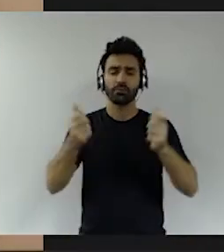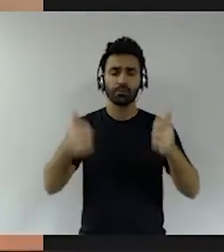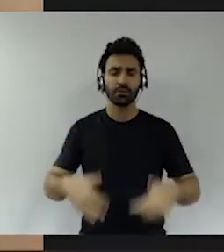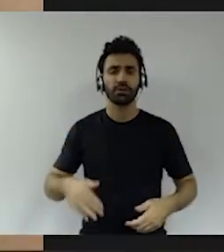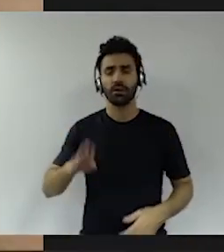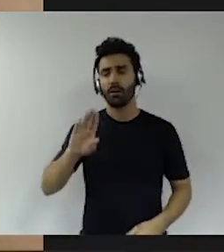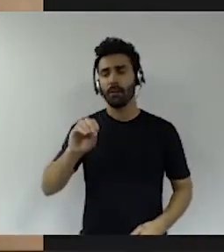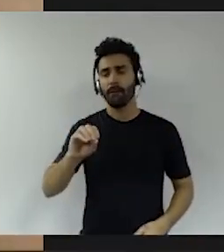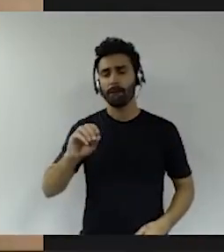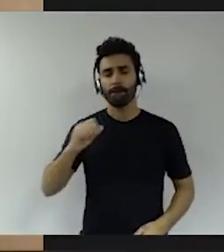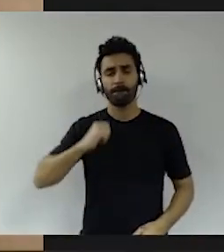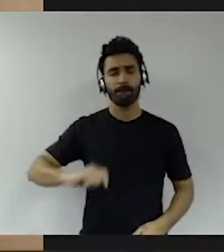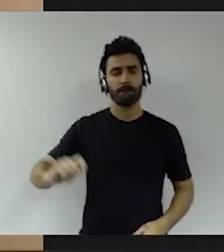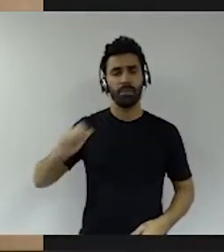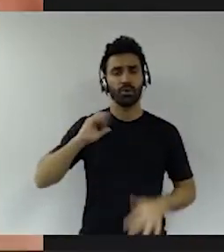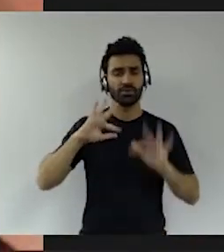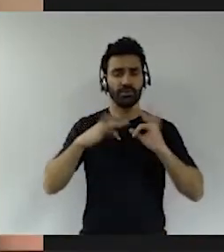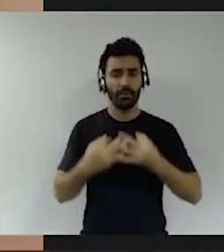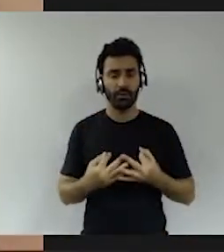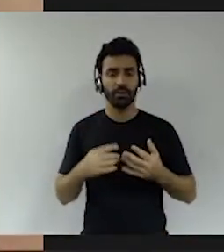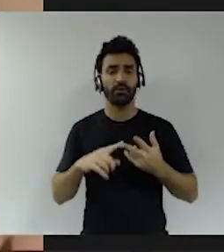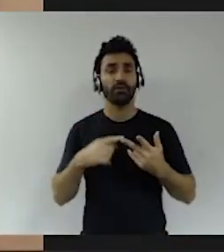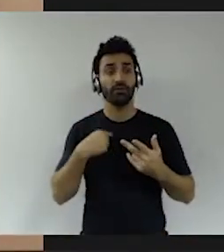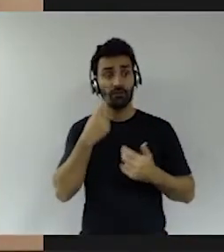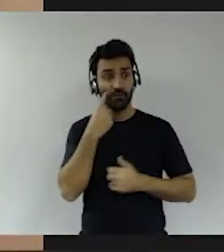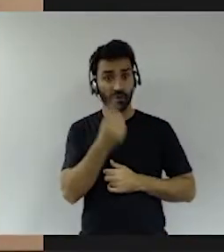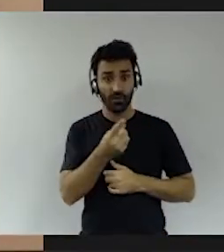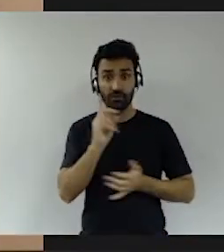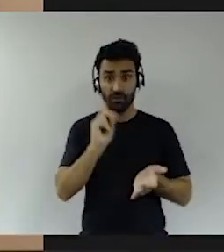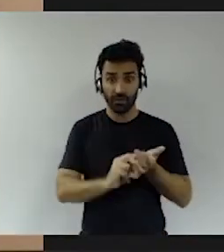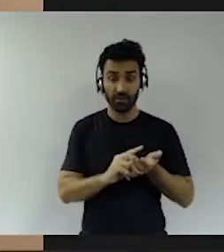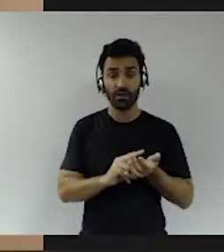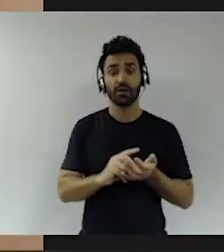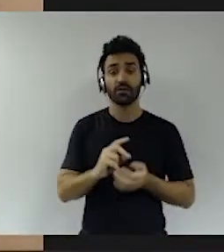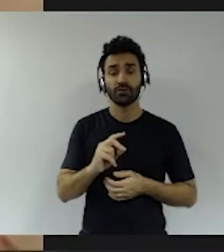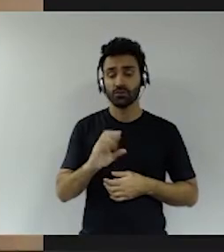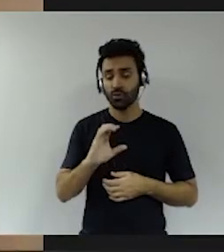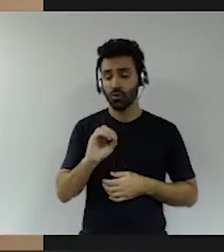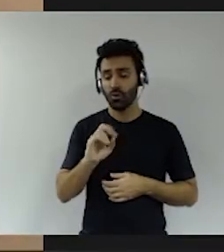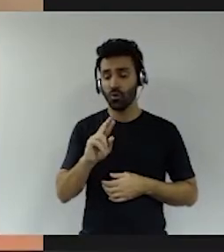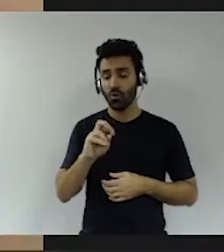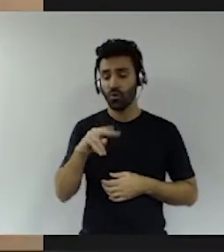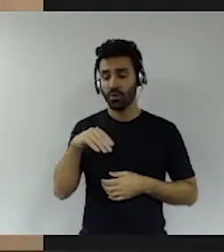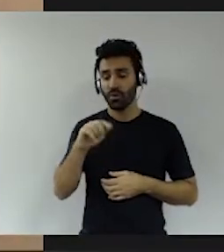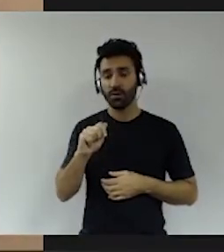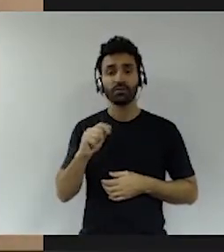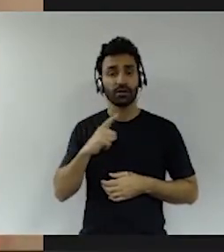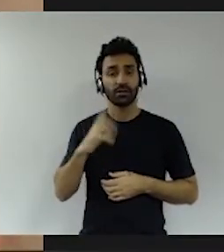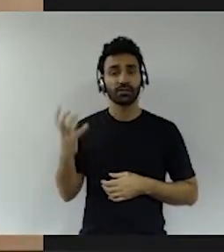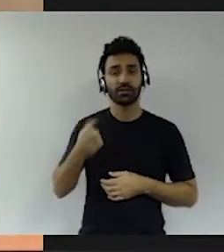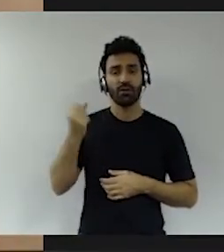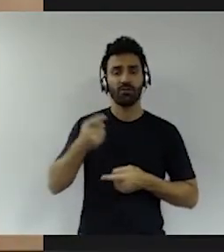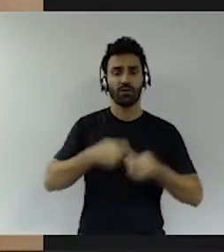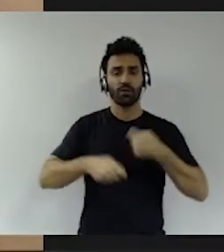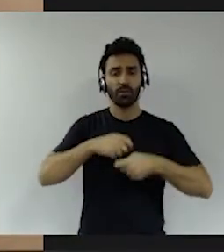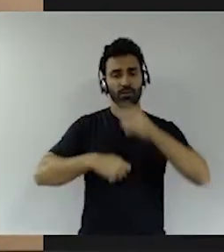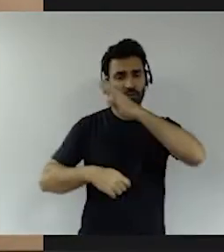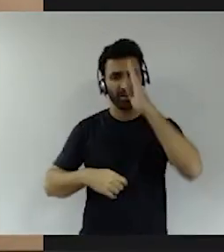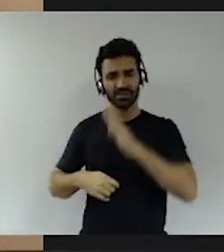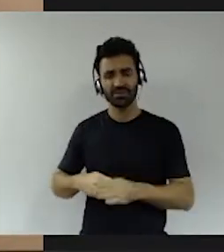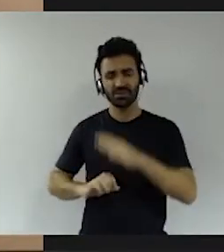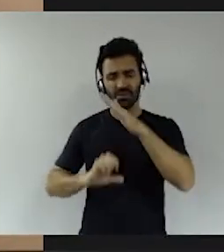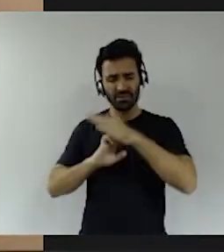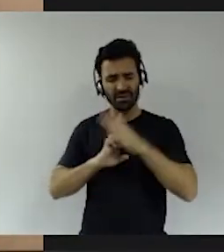Família, demoniza-se tanto o Bolsa Família, está vendo quanto o Corona Voucher de R$600 está salvando a economia brasileira, micros, pequenos e